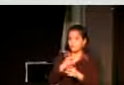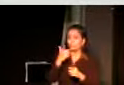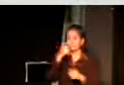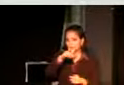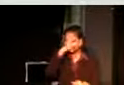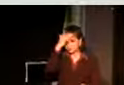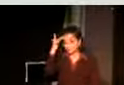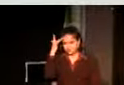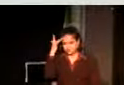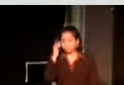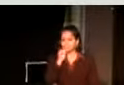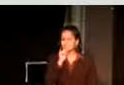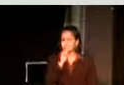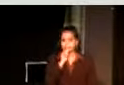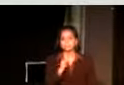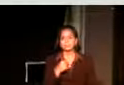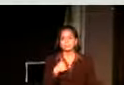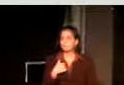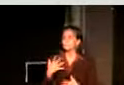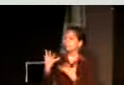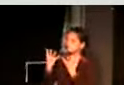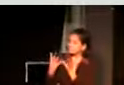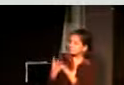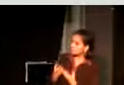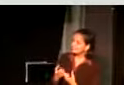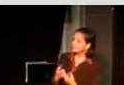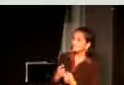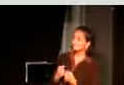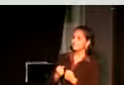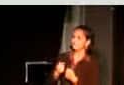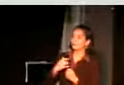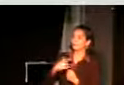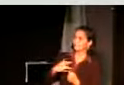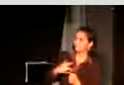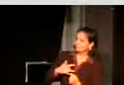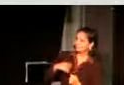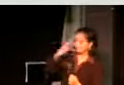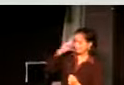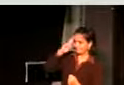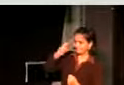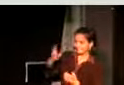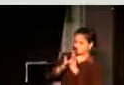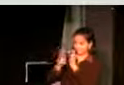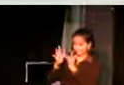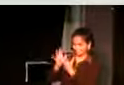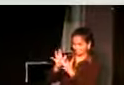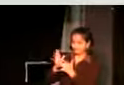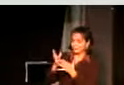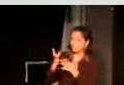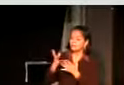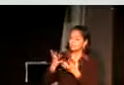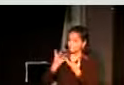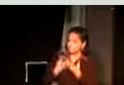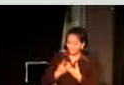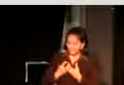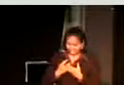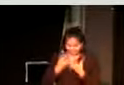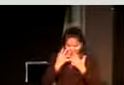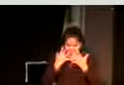pessoas ou seja eu acabo sendo um canal da misericórdia de Deus para o próximo